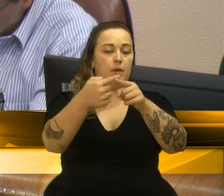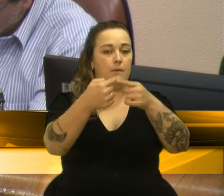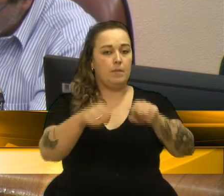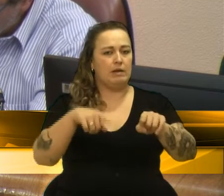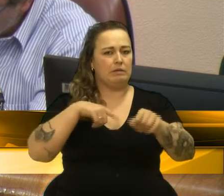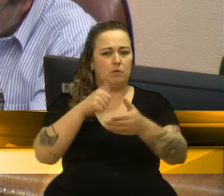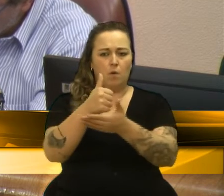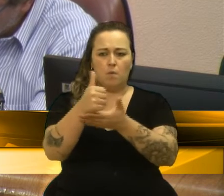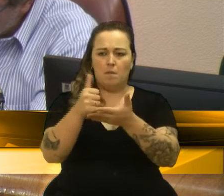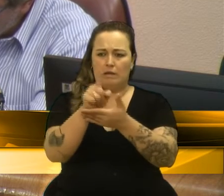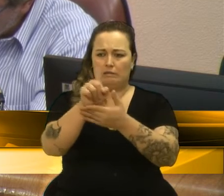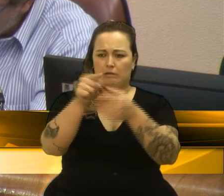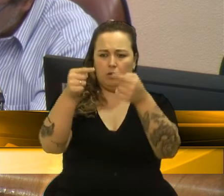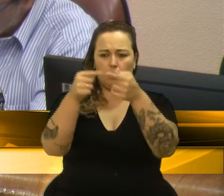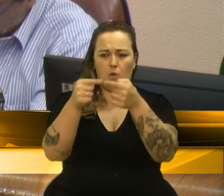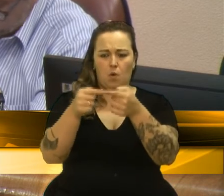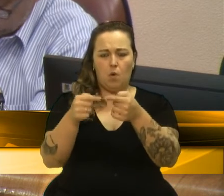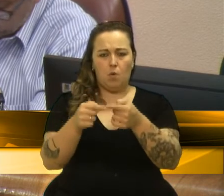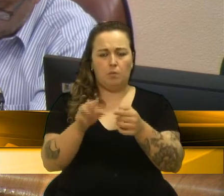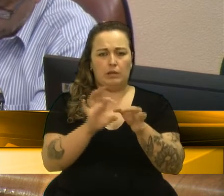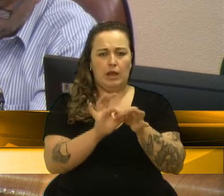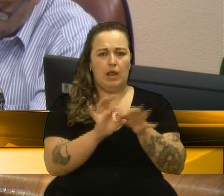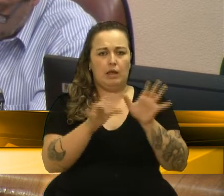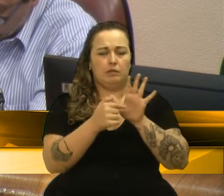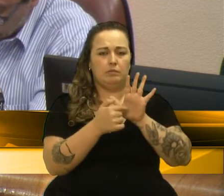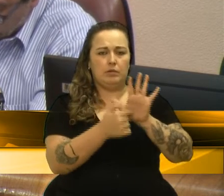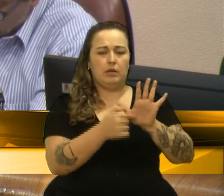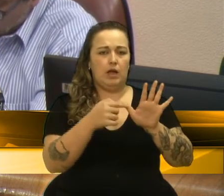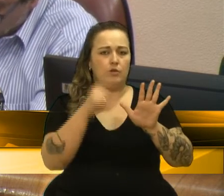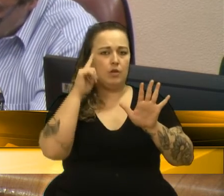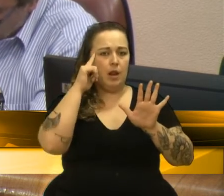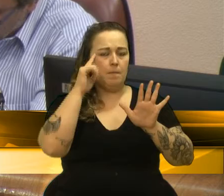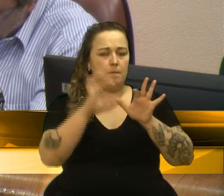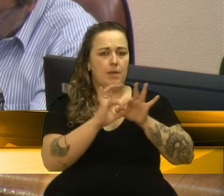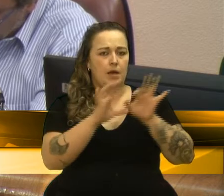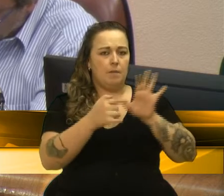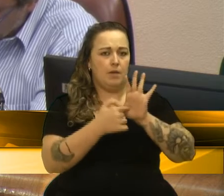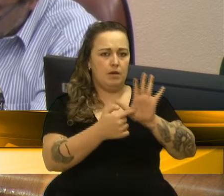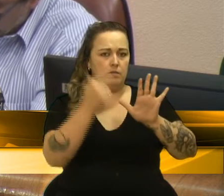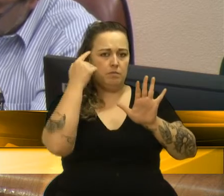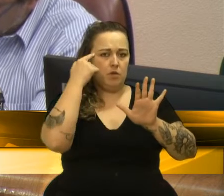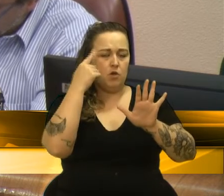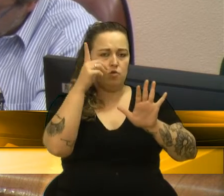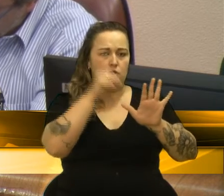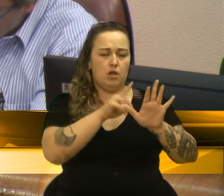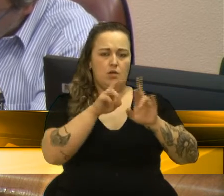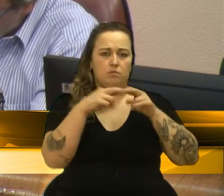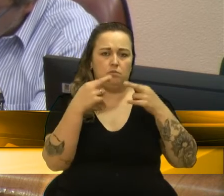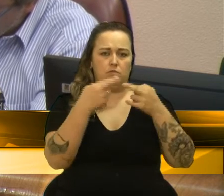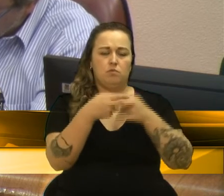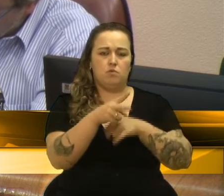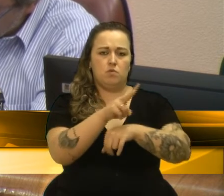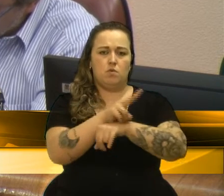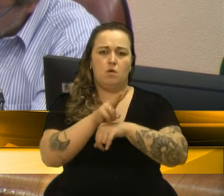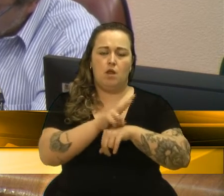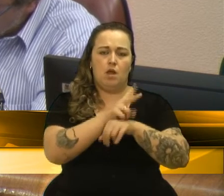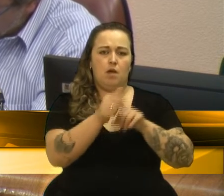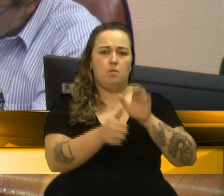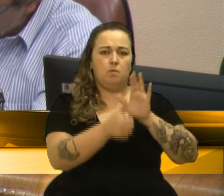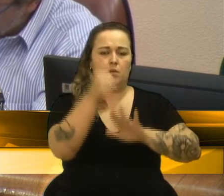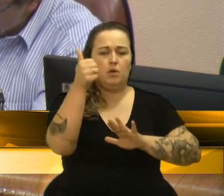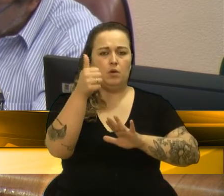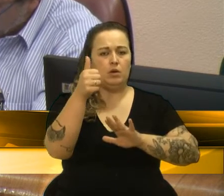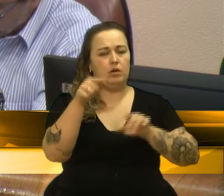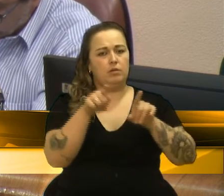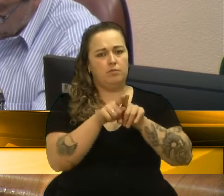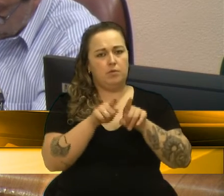fundamento incompatível com a liberdade de manifestação do pensamento, do direito de reunião e da proteção às minorias